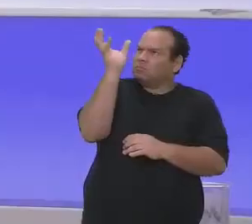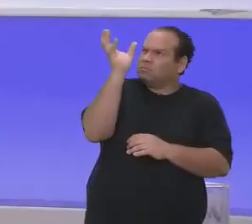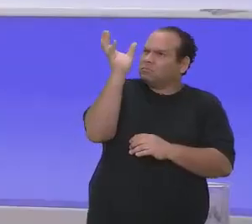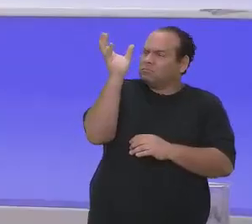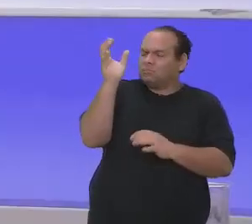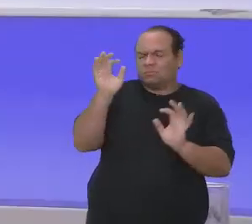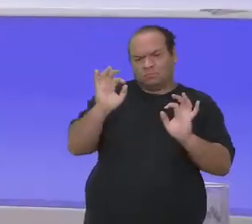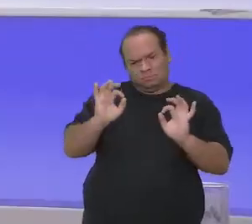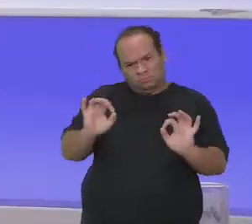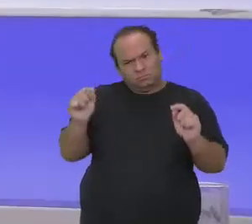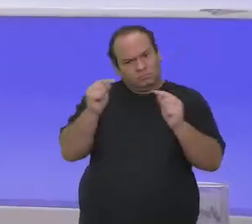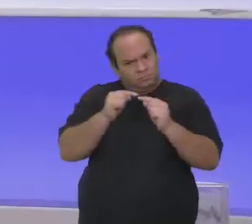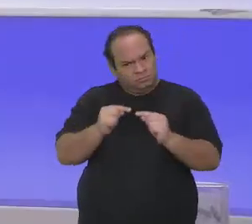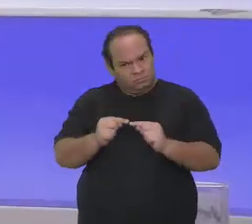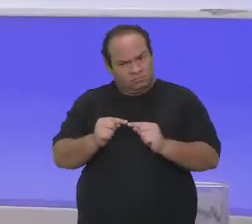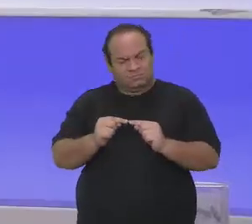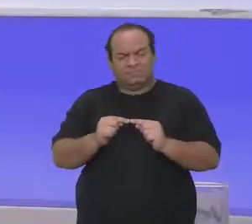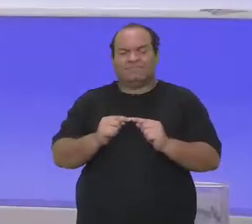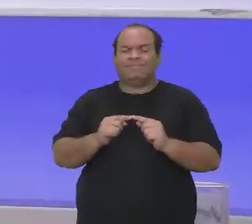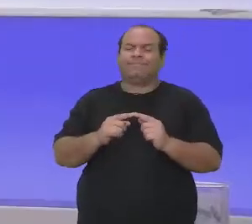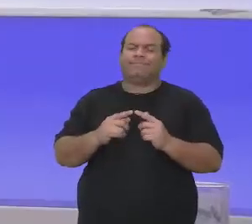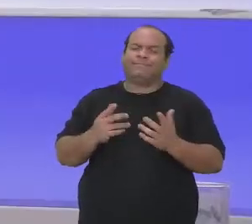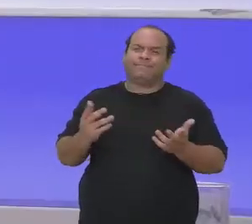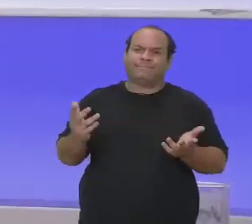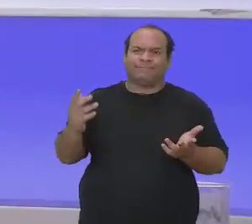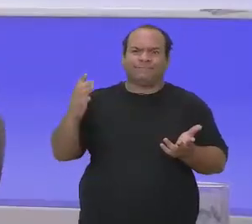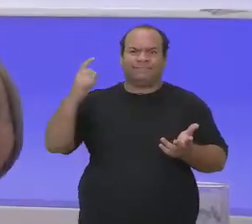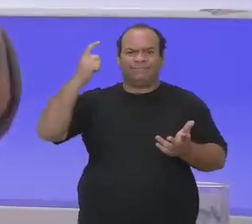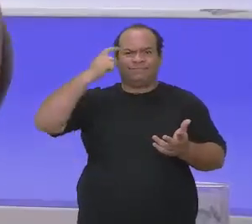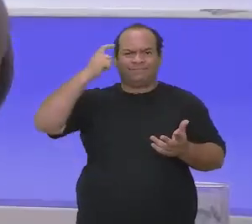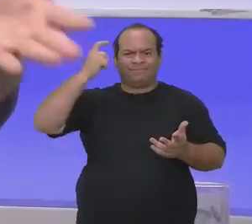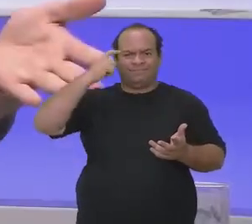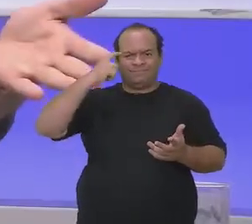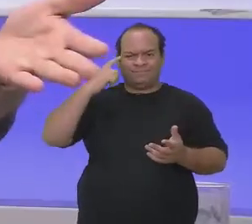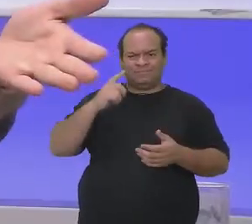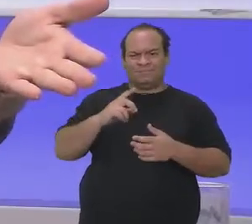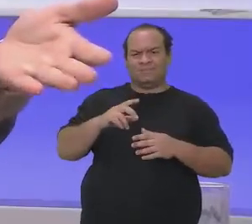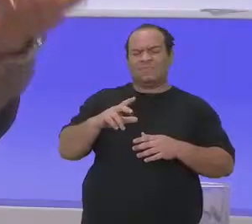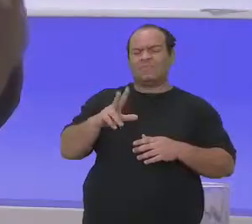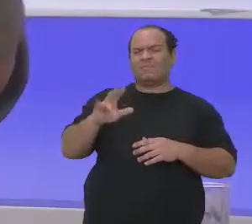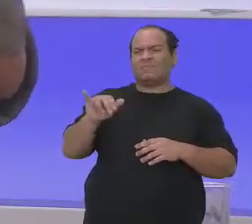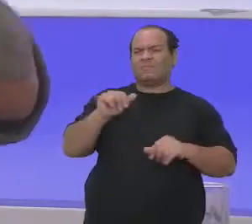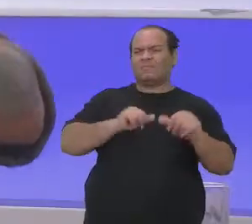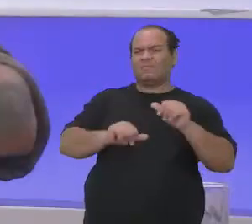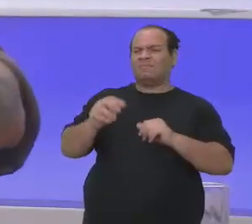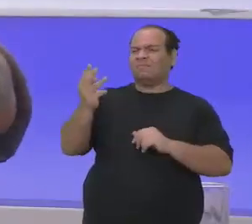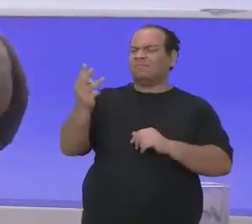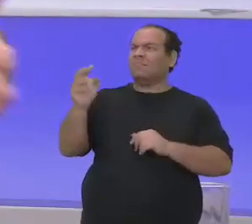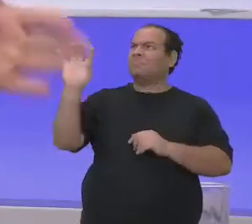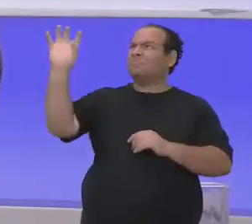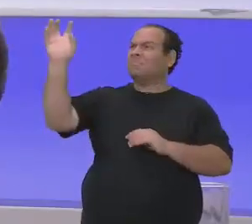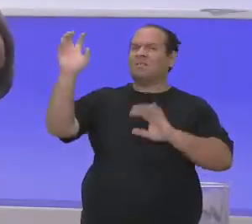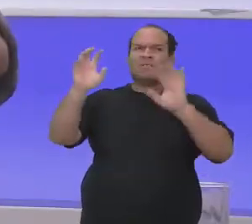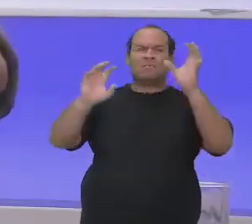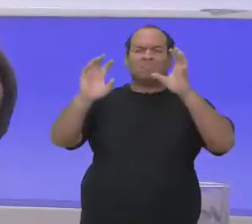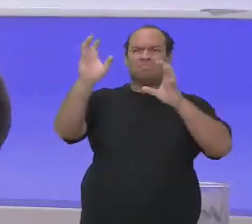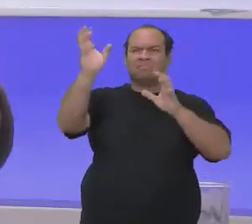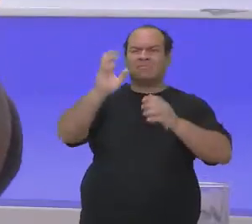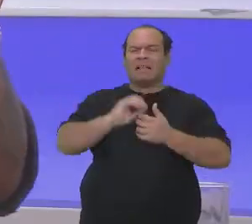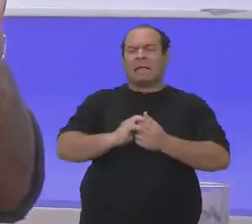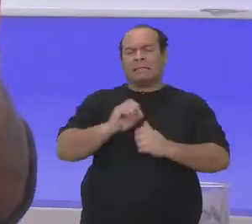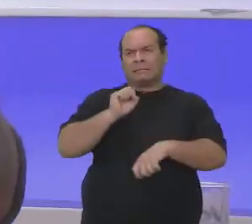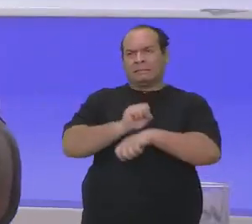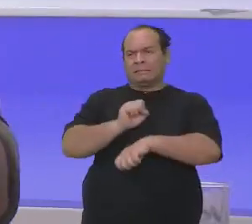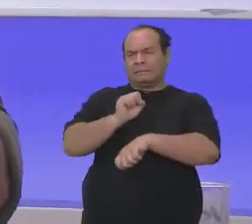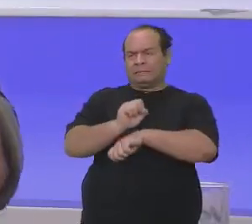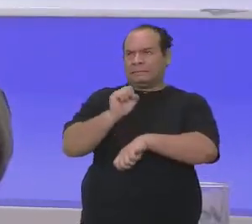realmente significativo. Então, não adianta eu falar, nossa, você vai trocar lá 3 lâmpadas por 3 e eu vou esperar